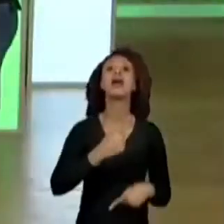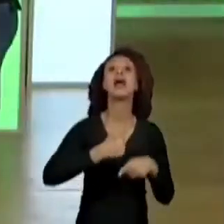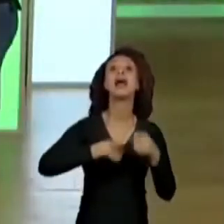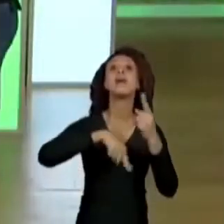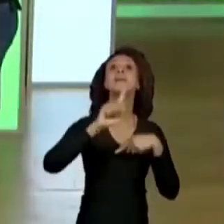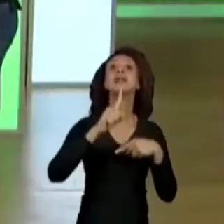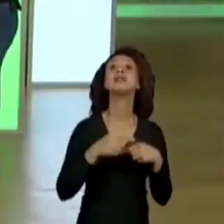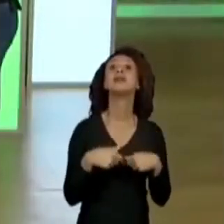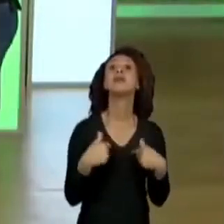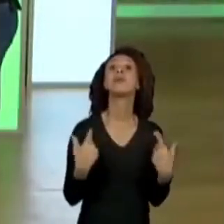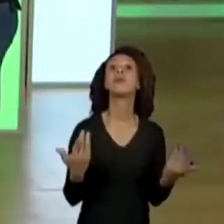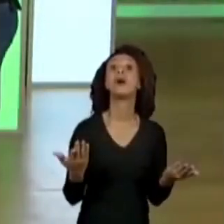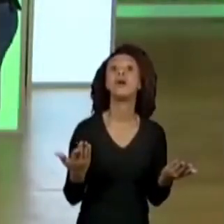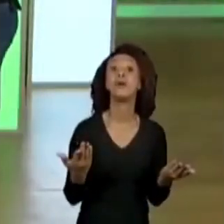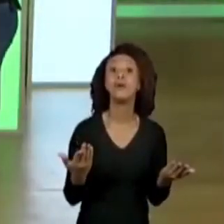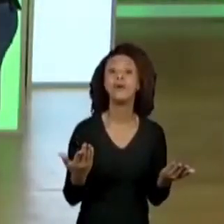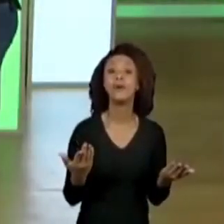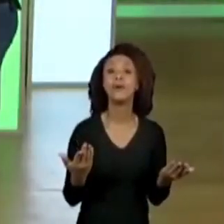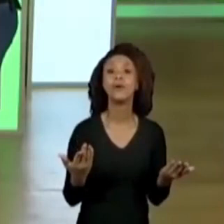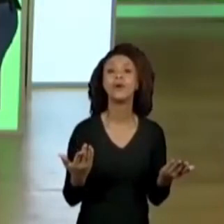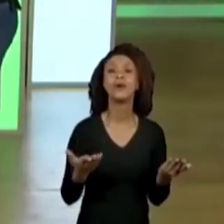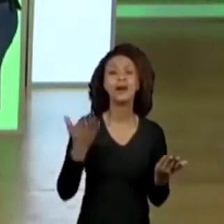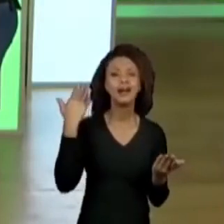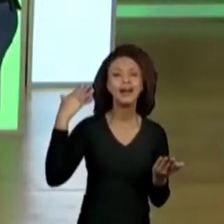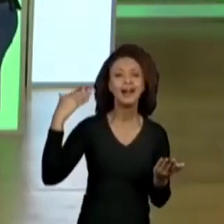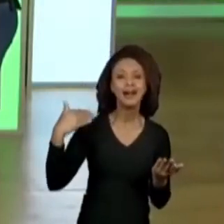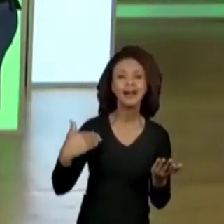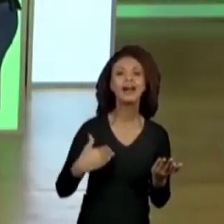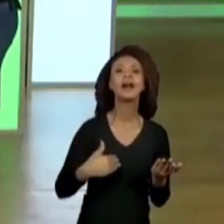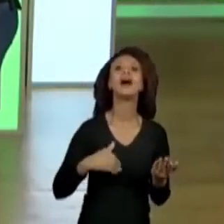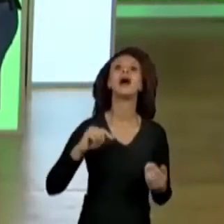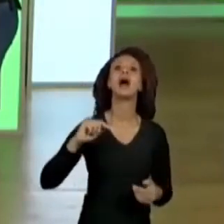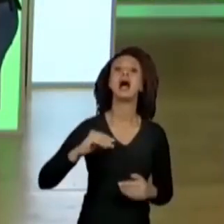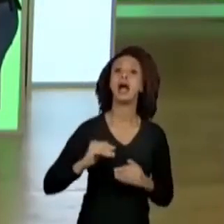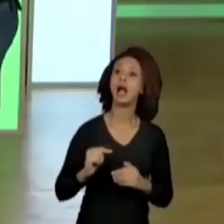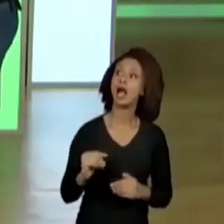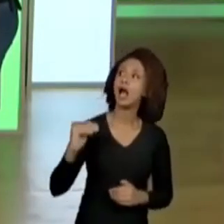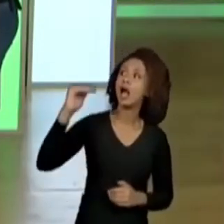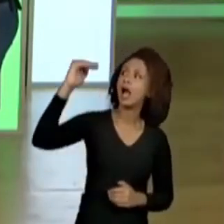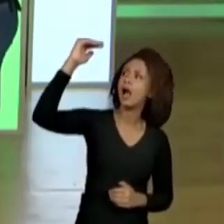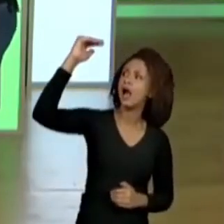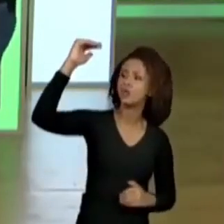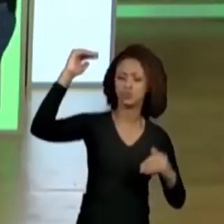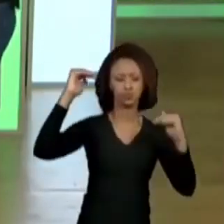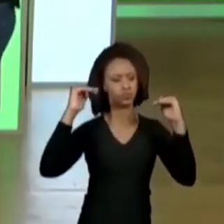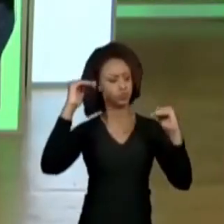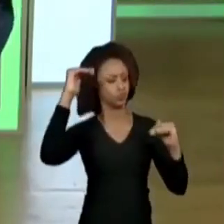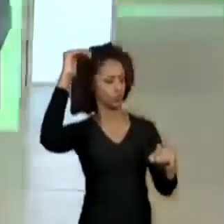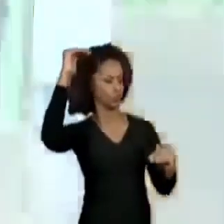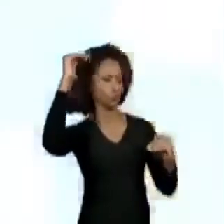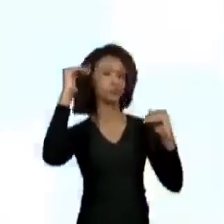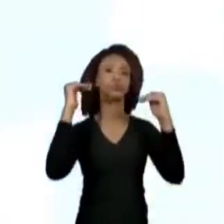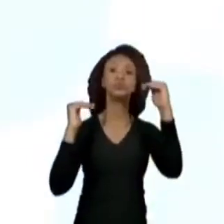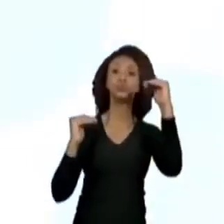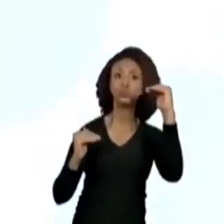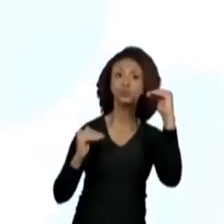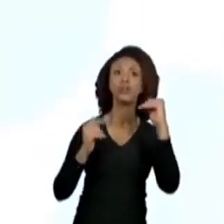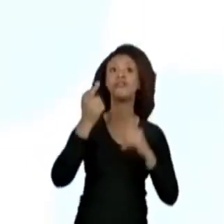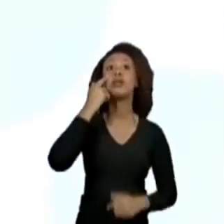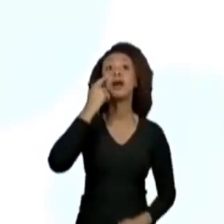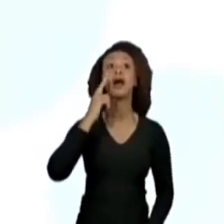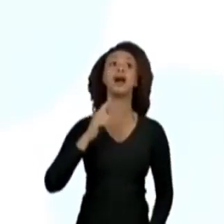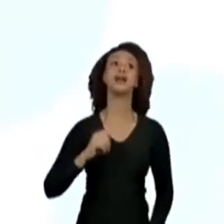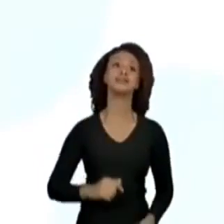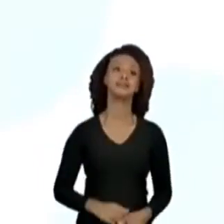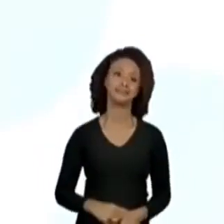leu lá no comecinho, depois a gente volta. A altura. Vamos ver, vamos ver, vamos ver. Ah lá.